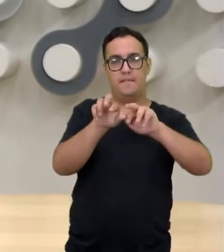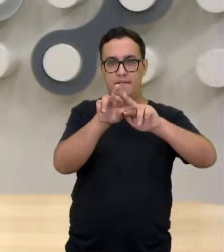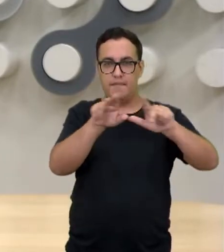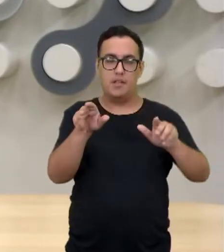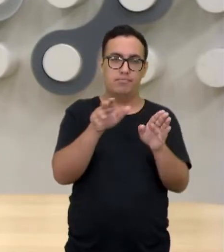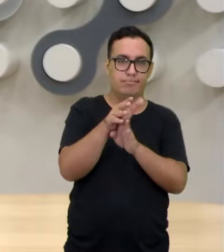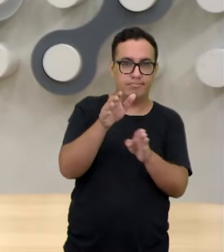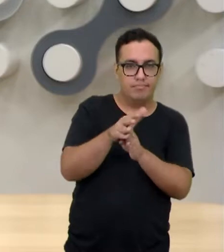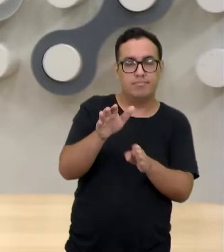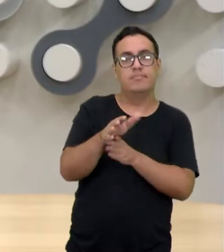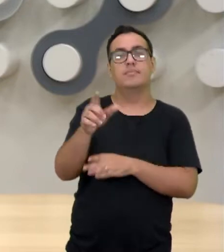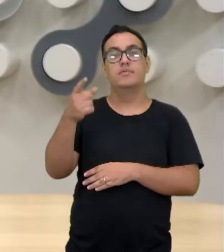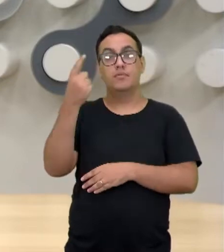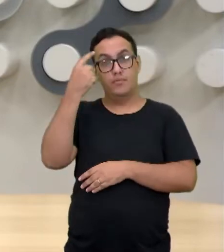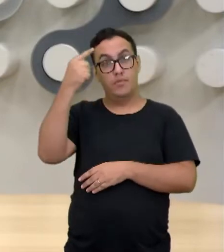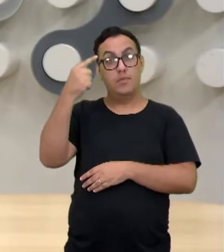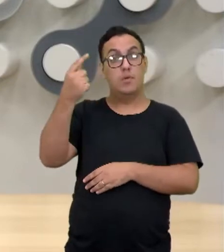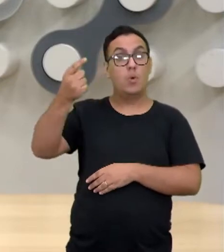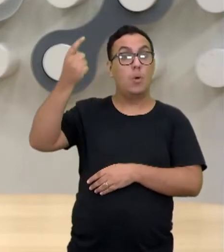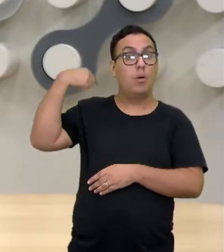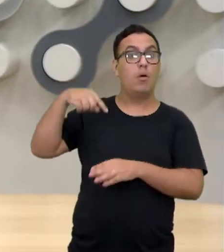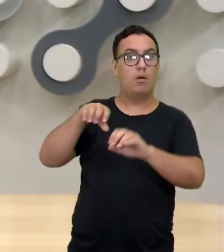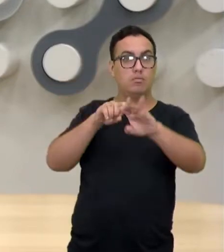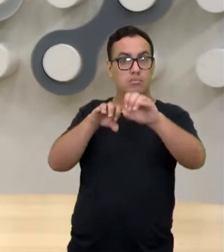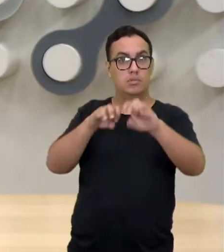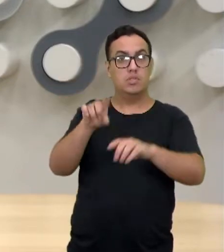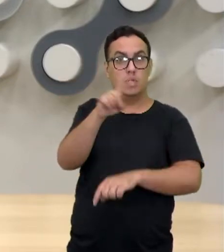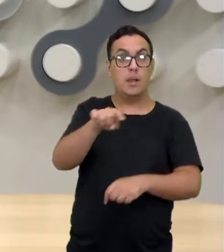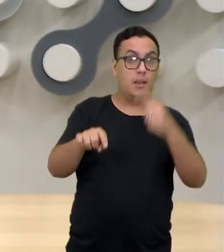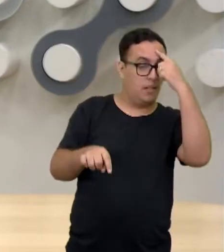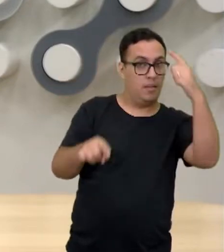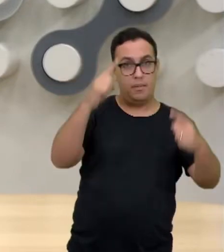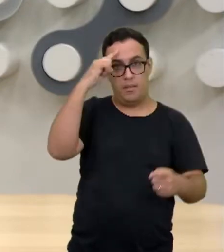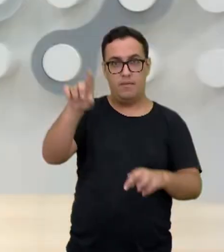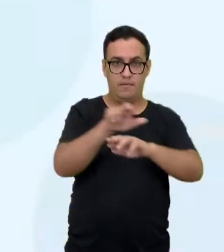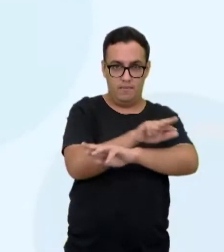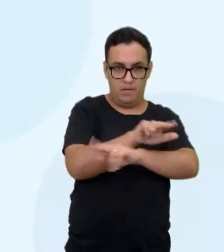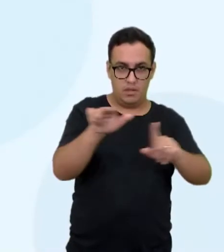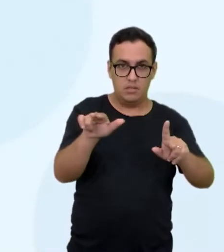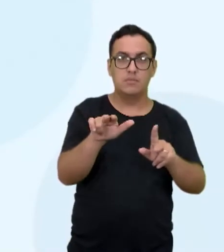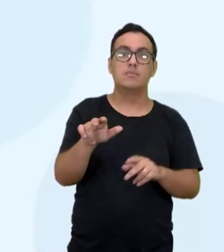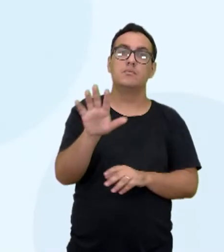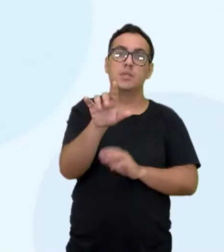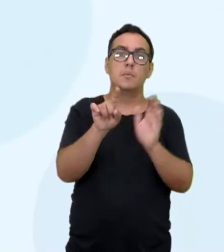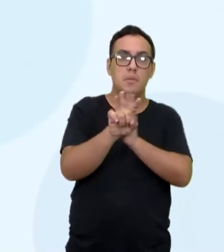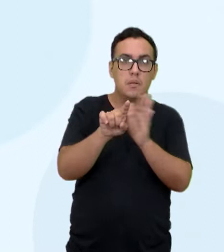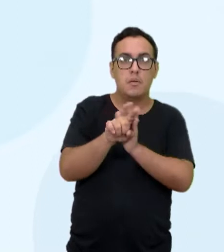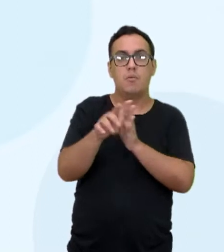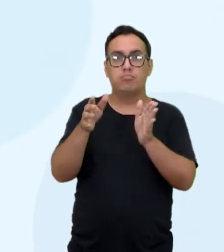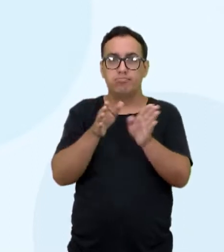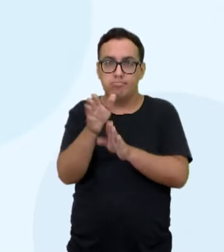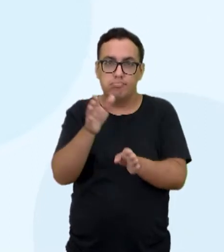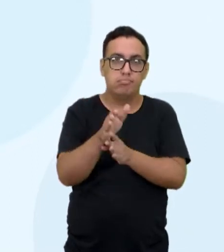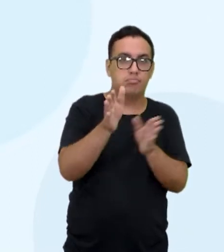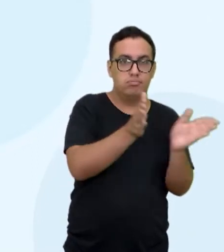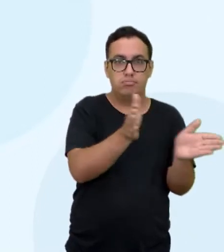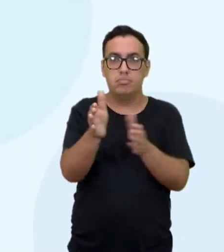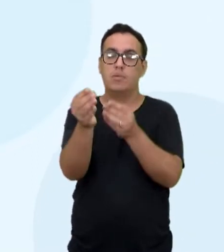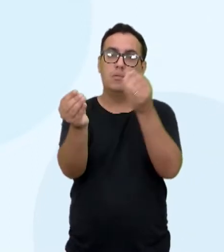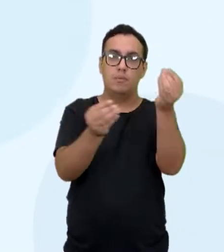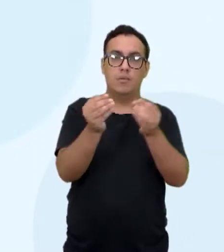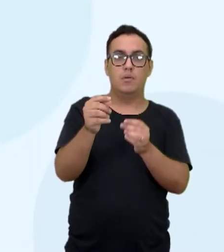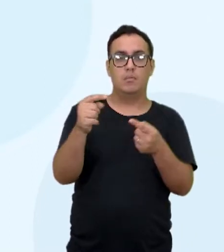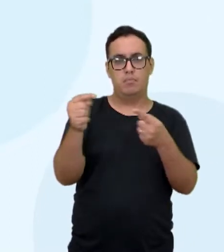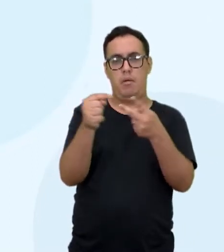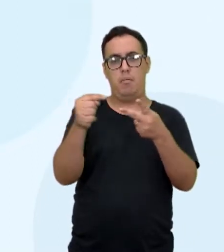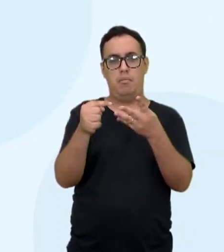viu lá na última aula e que a gente vai relembrar hoje juntos. Então, as perguntas orientadoras para a nossa pesquisa acadêmica eram